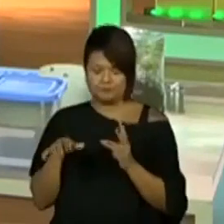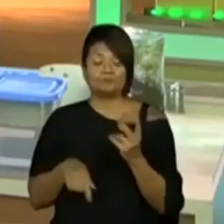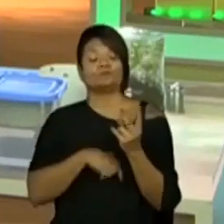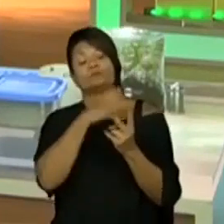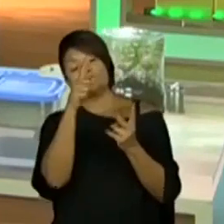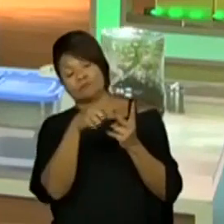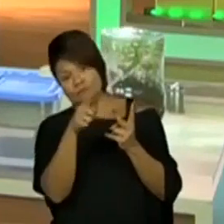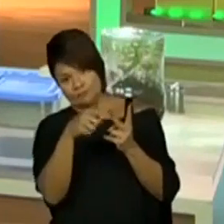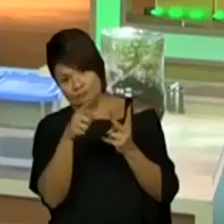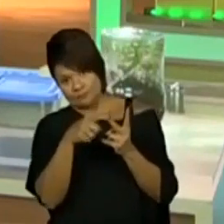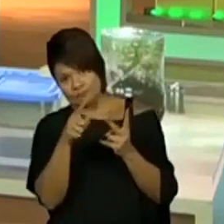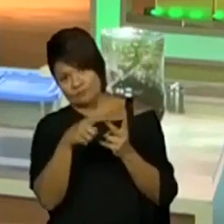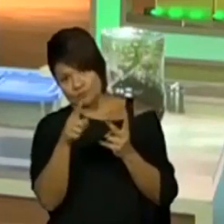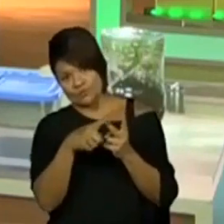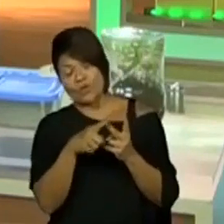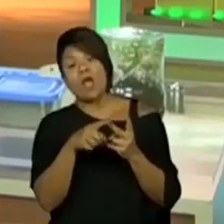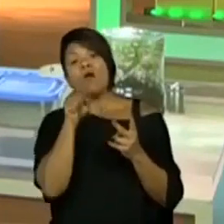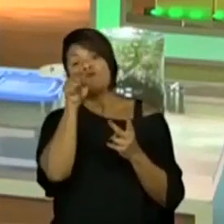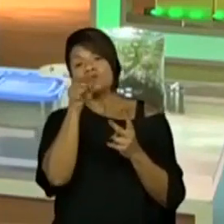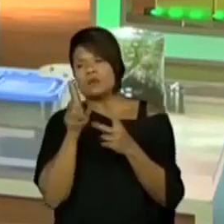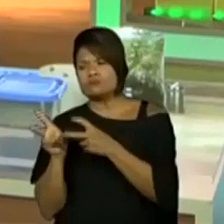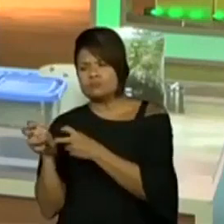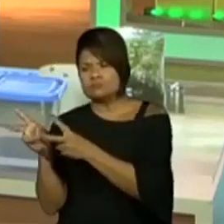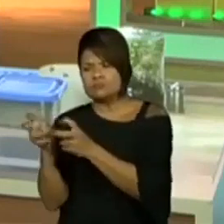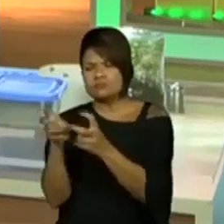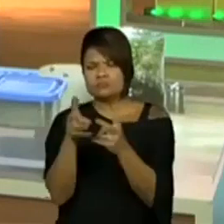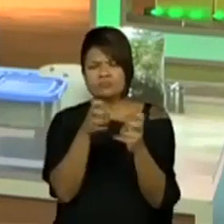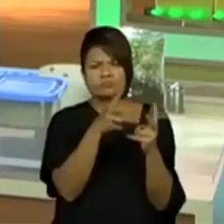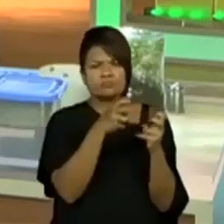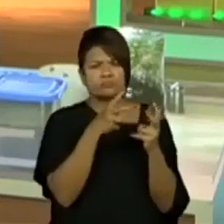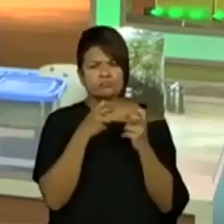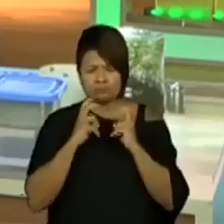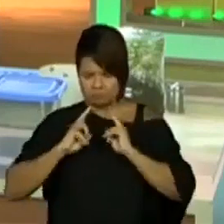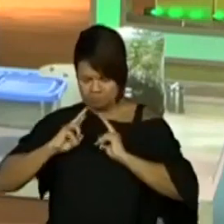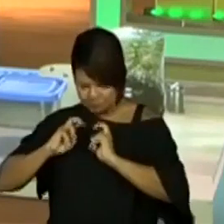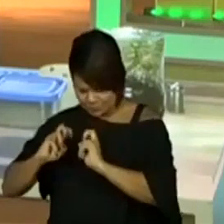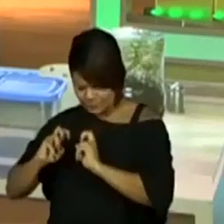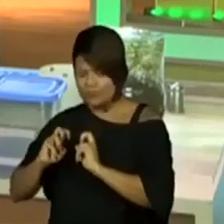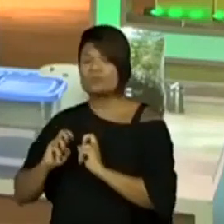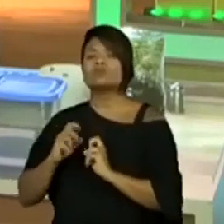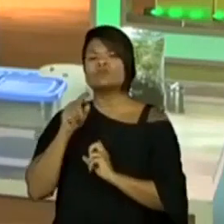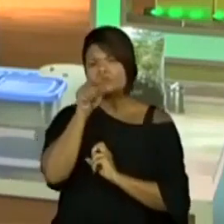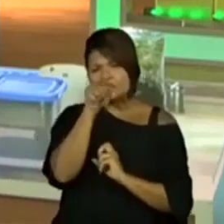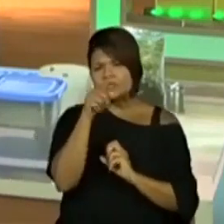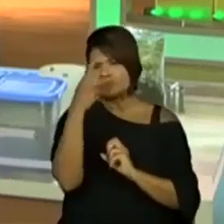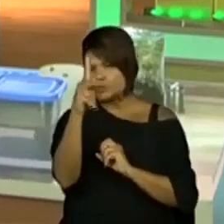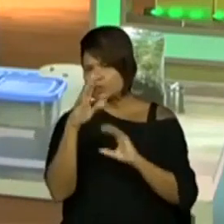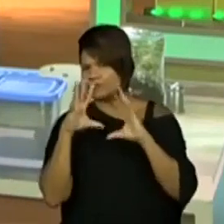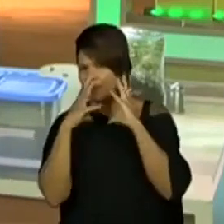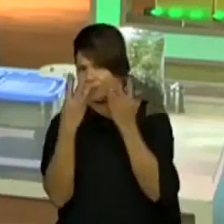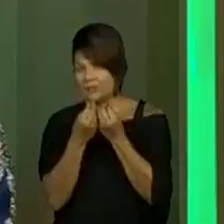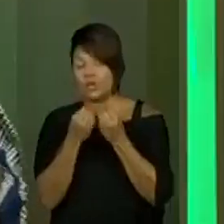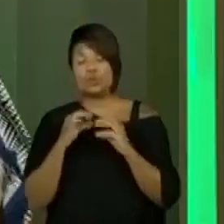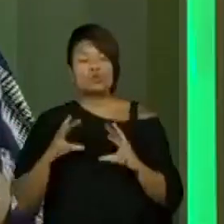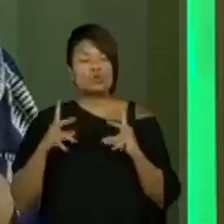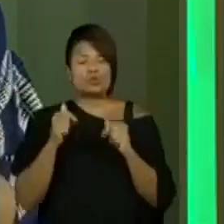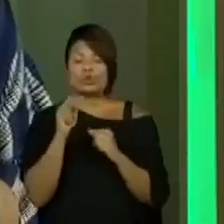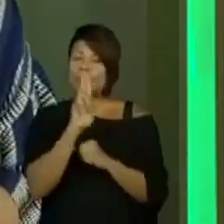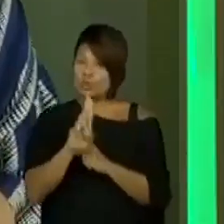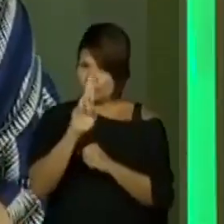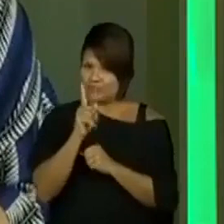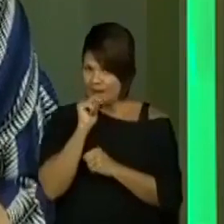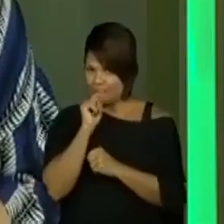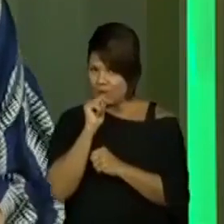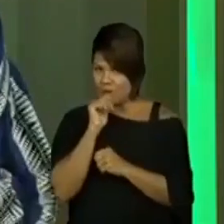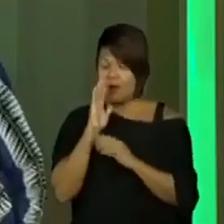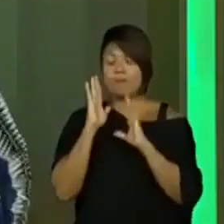na sua casa tudo que você faz, você e sua família, tudo que vocês fazem que utiliza